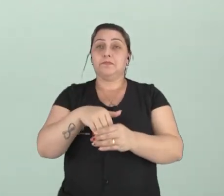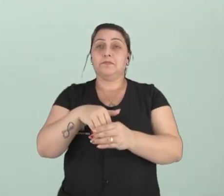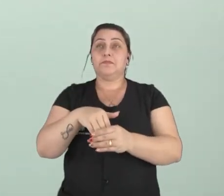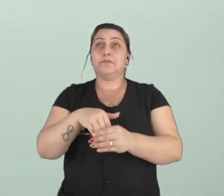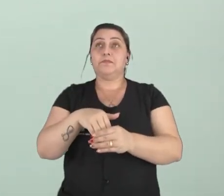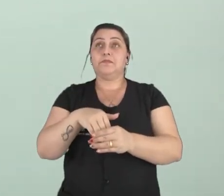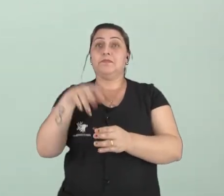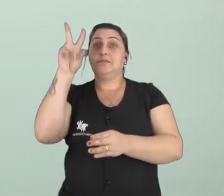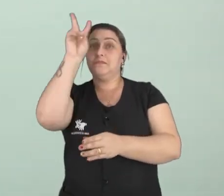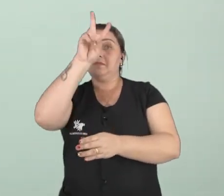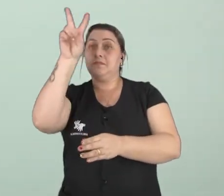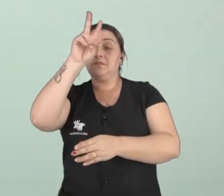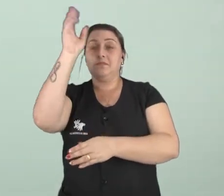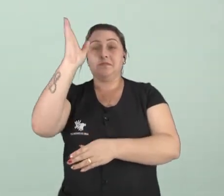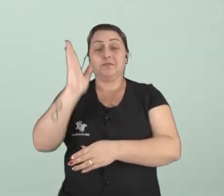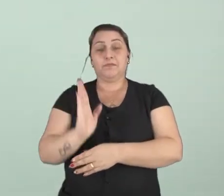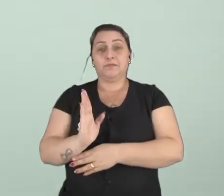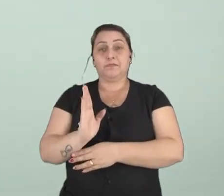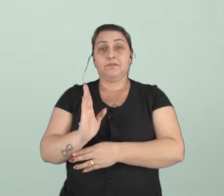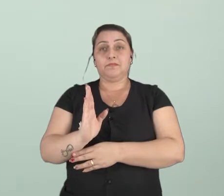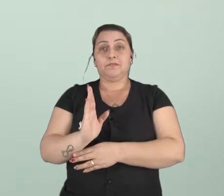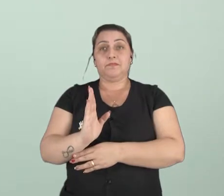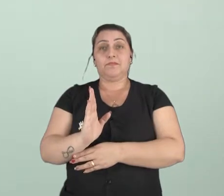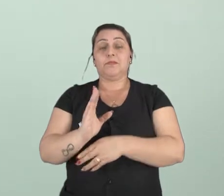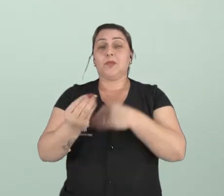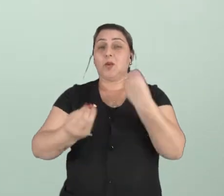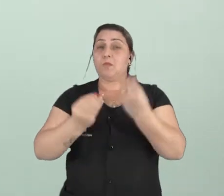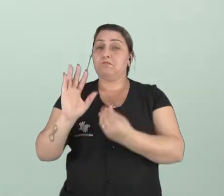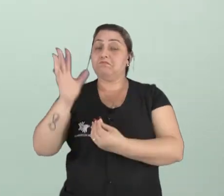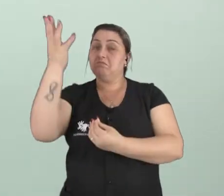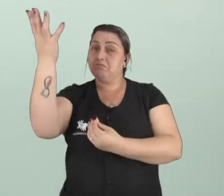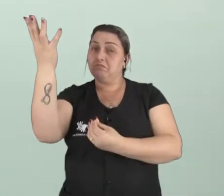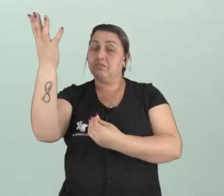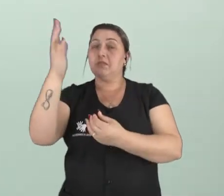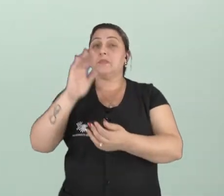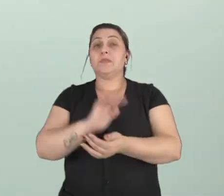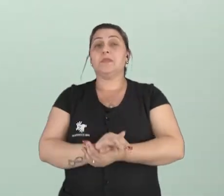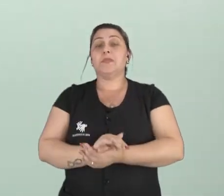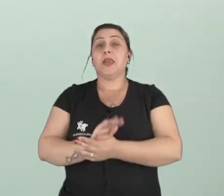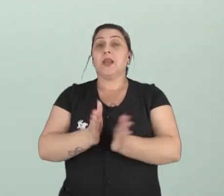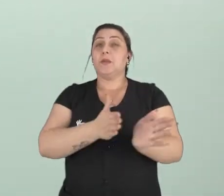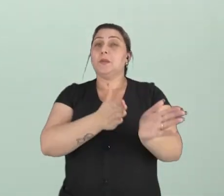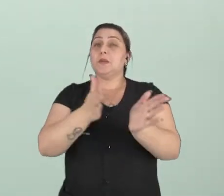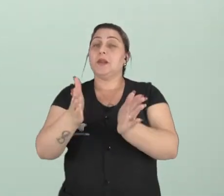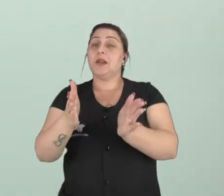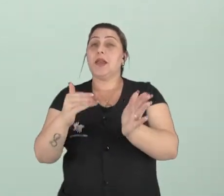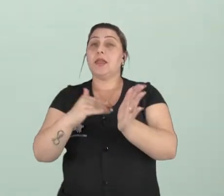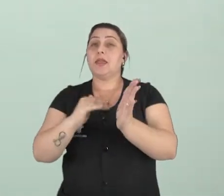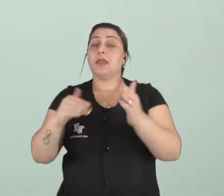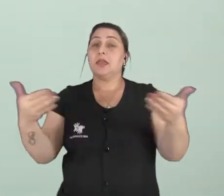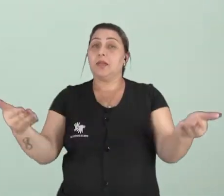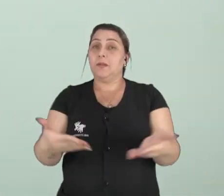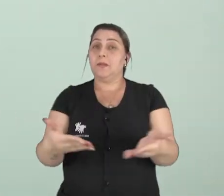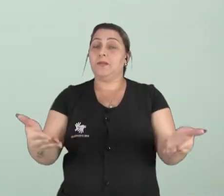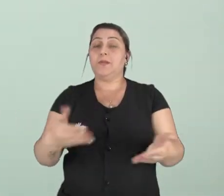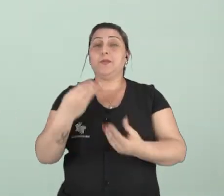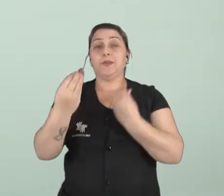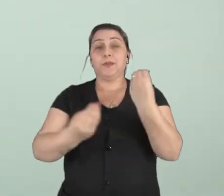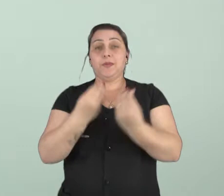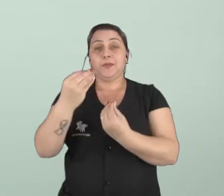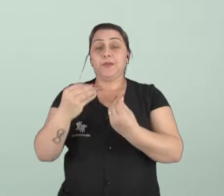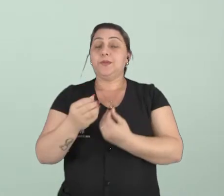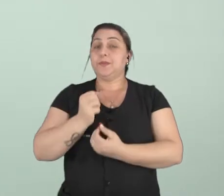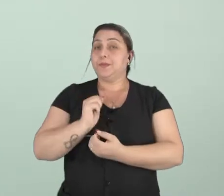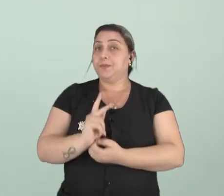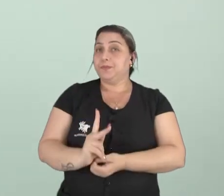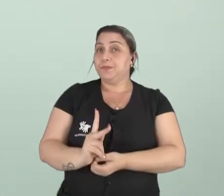nossa história do Brasil, né? Como que se deu, que se dava esse processo, né, em alguns momentos, e como é que a gente está,